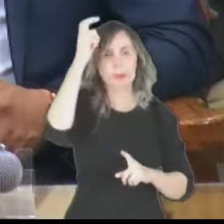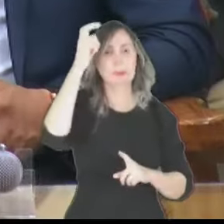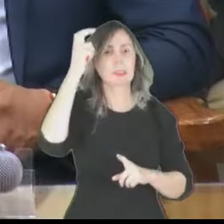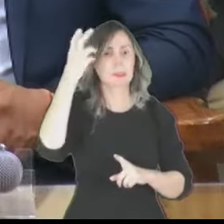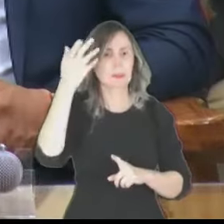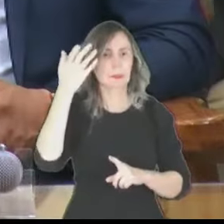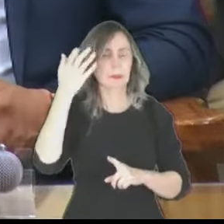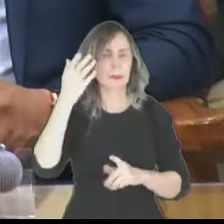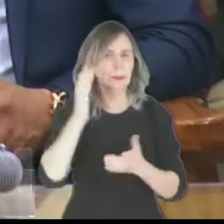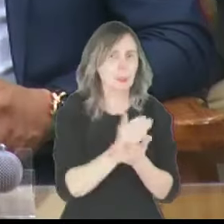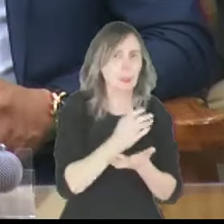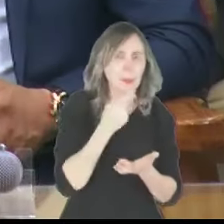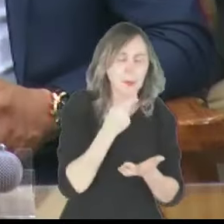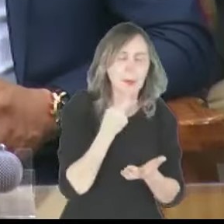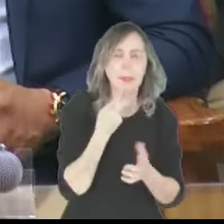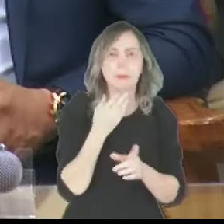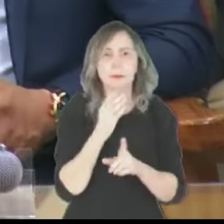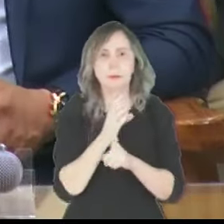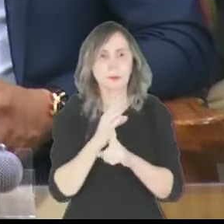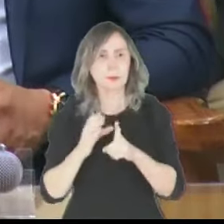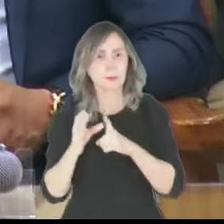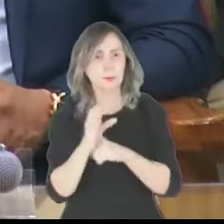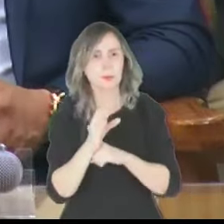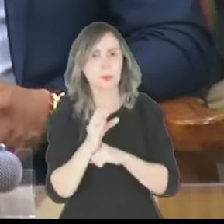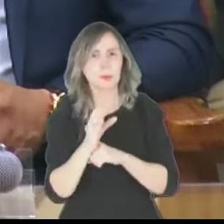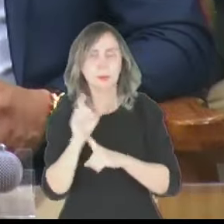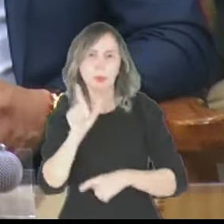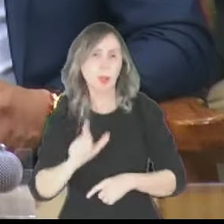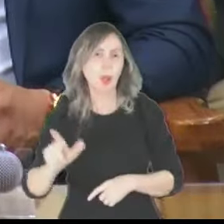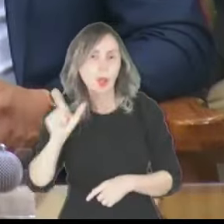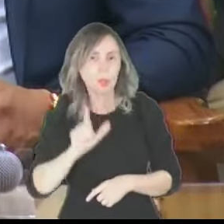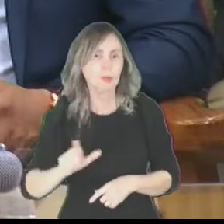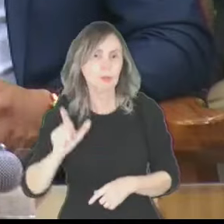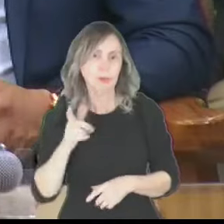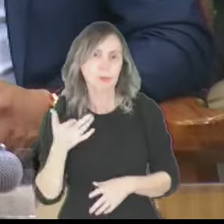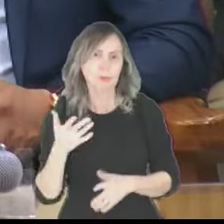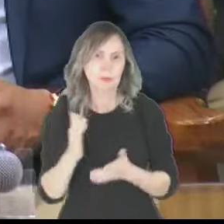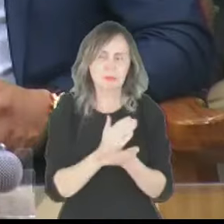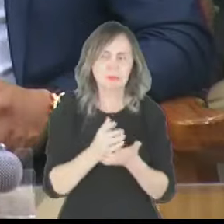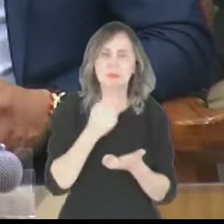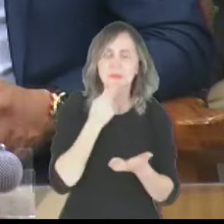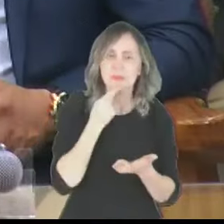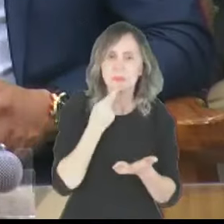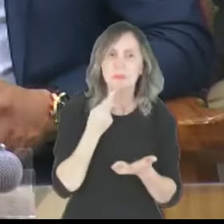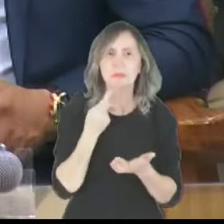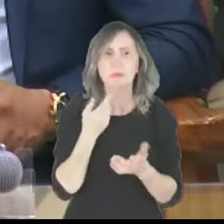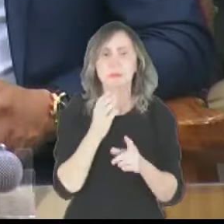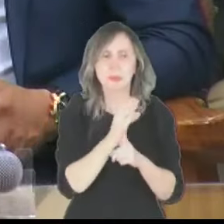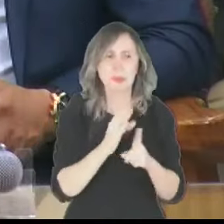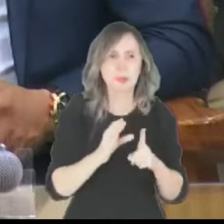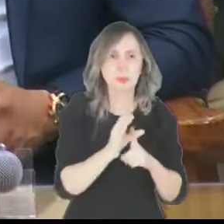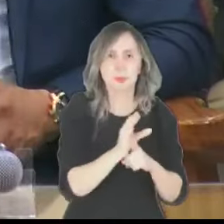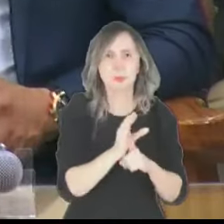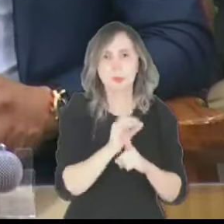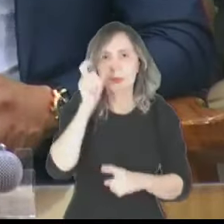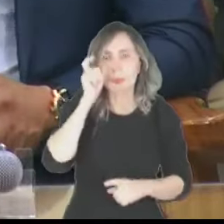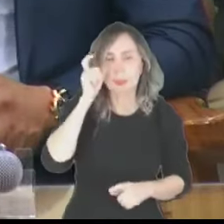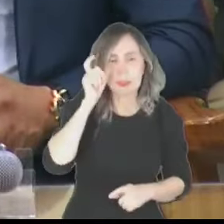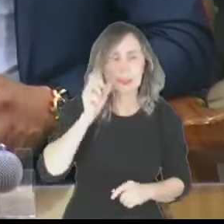Outros dizem que nós temos que ter um culto lógico. Outros dizem que nós temos que ter um culto interessante.